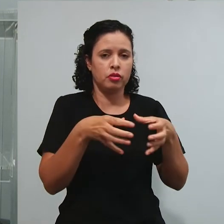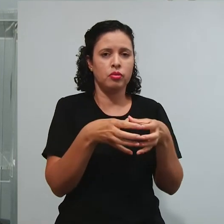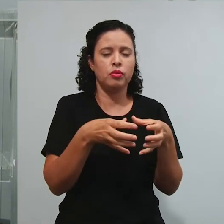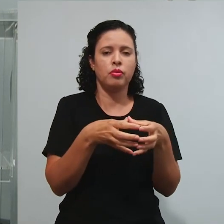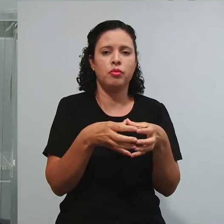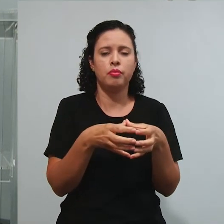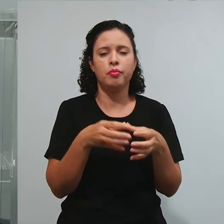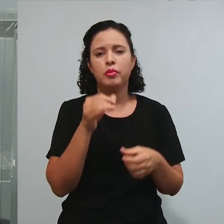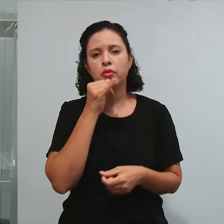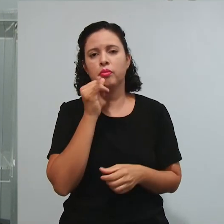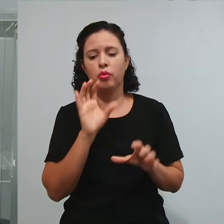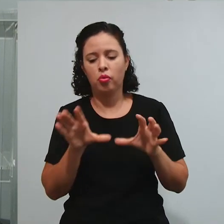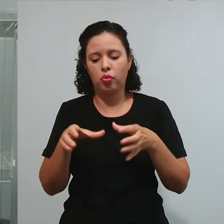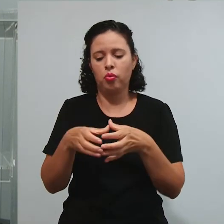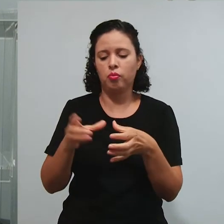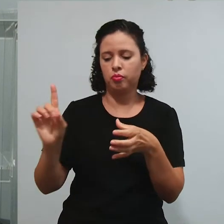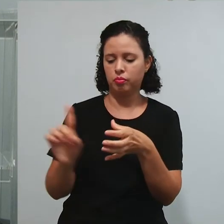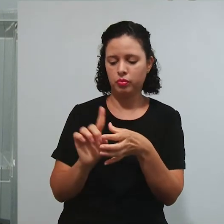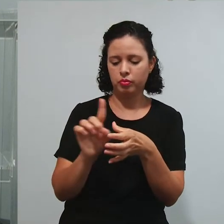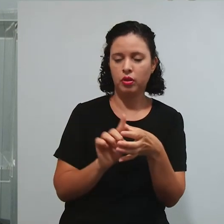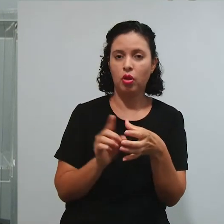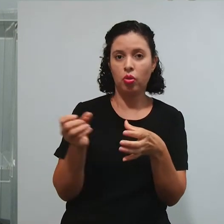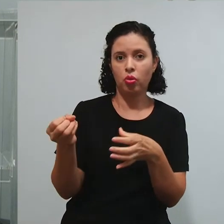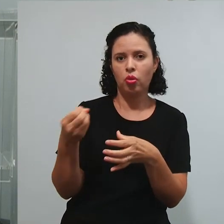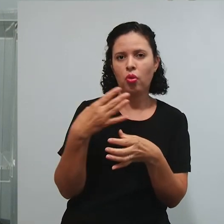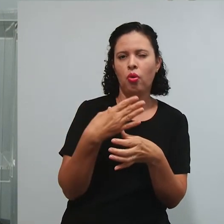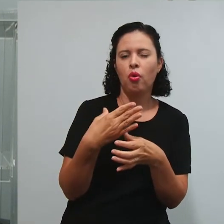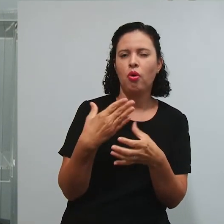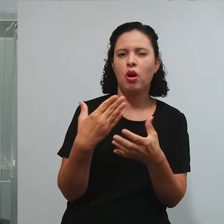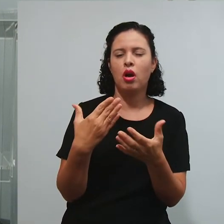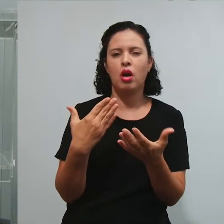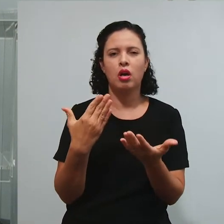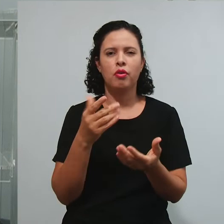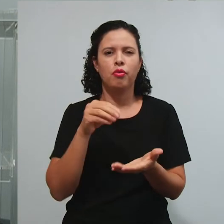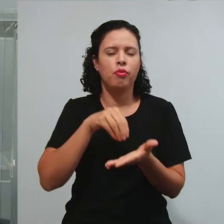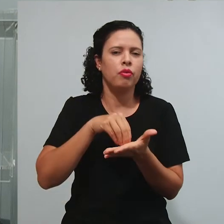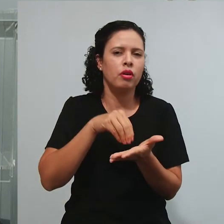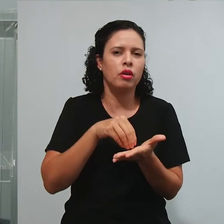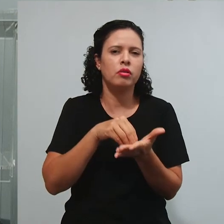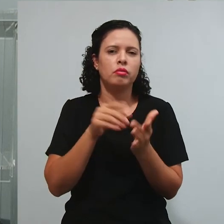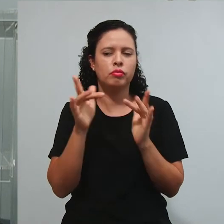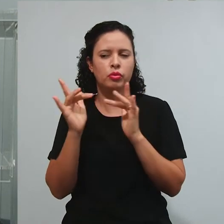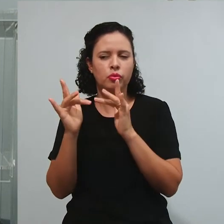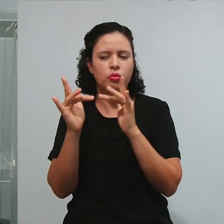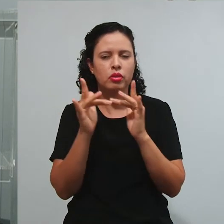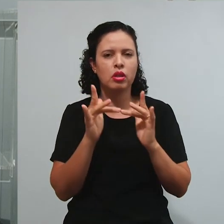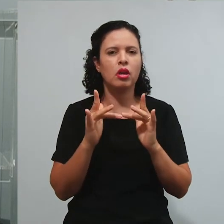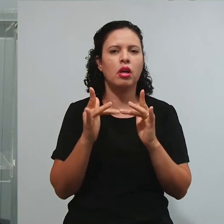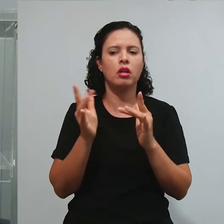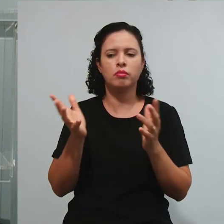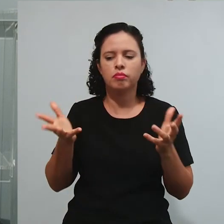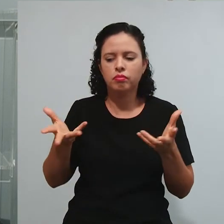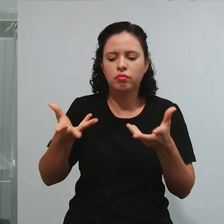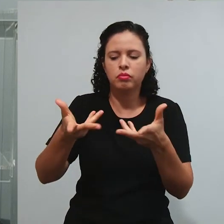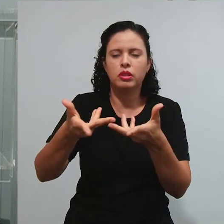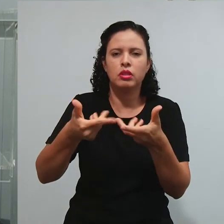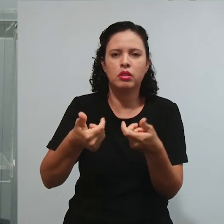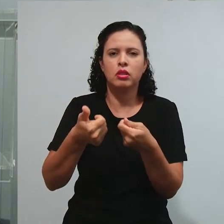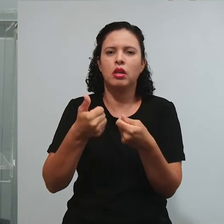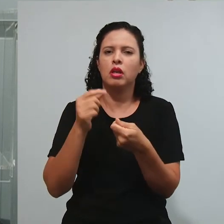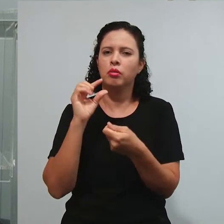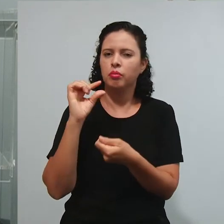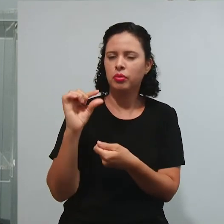são novas, equipes assim que estão se formando, que ainda não têm muita habilidade com o trabalho